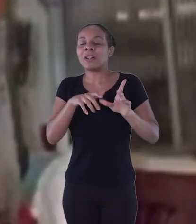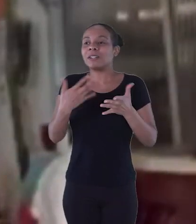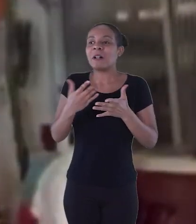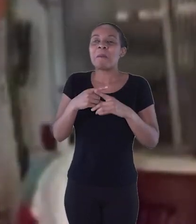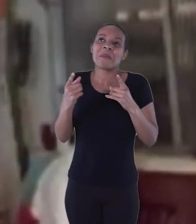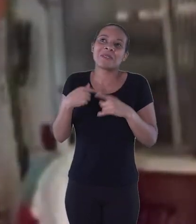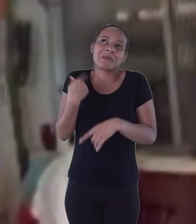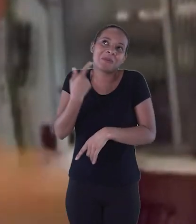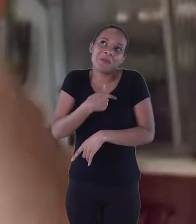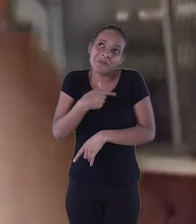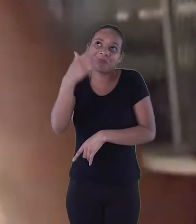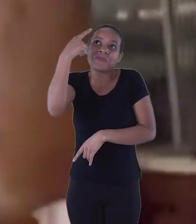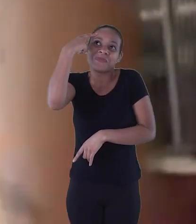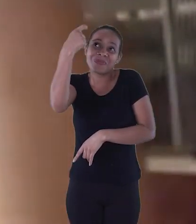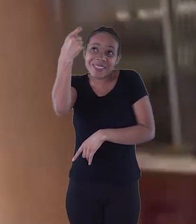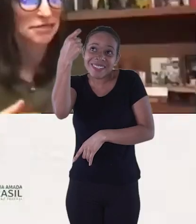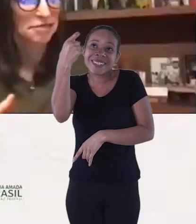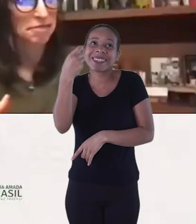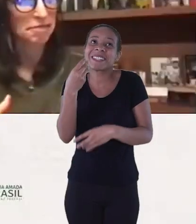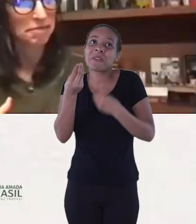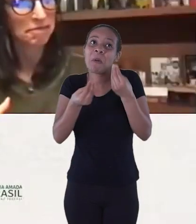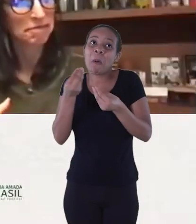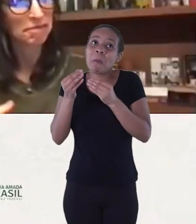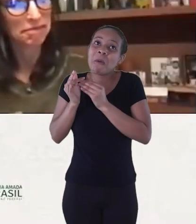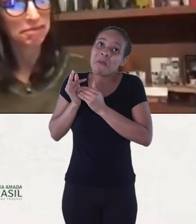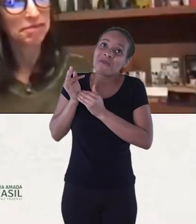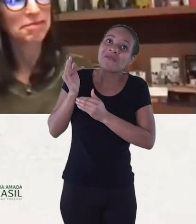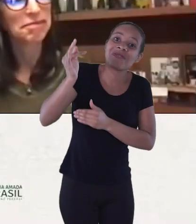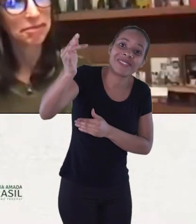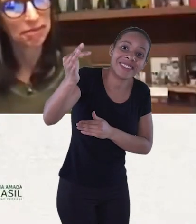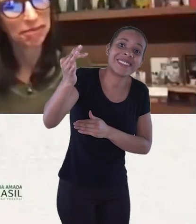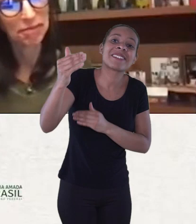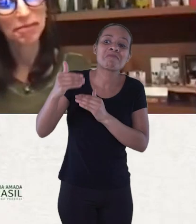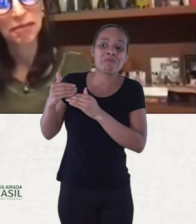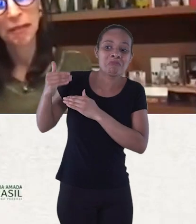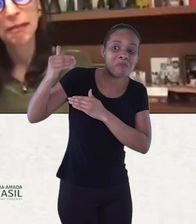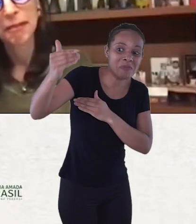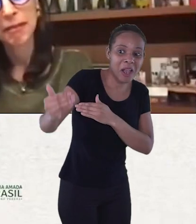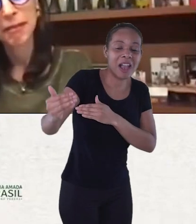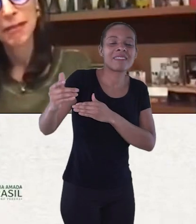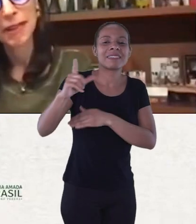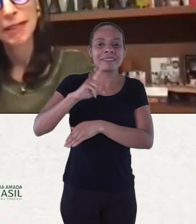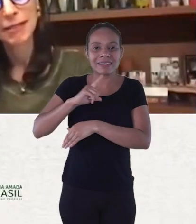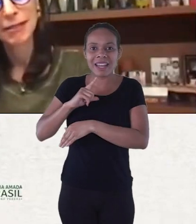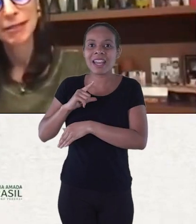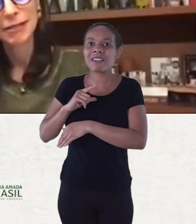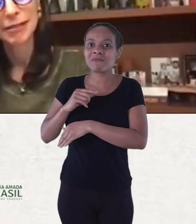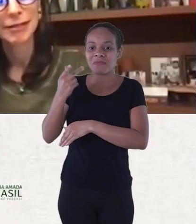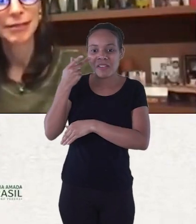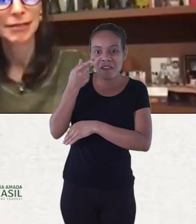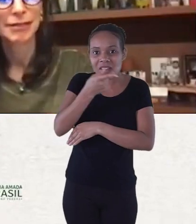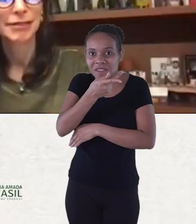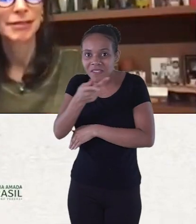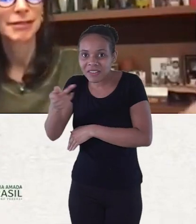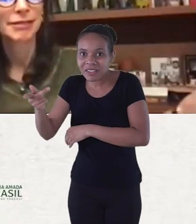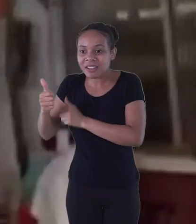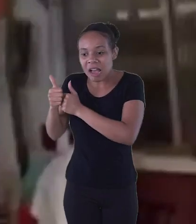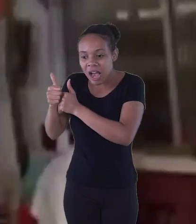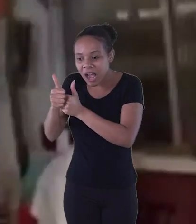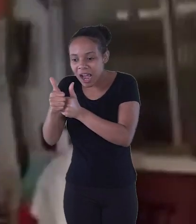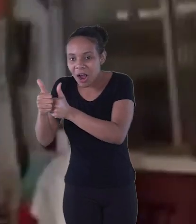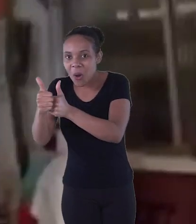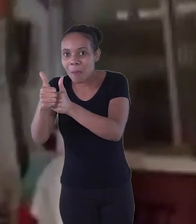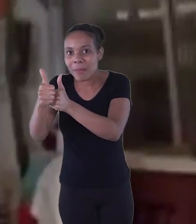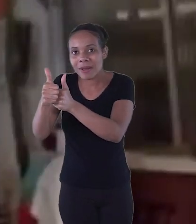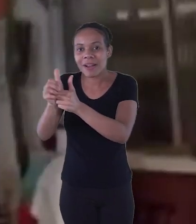ó. A gente pensa, tipo, pra frente, então vai ter essa visita guiada. A exposição vai estar no